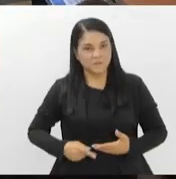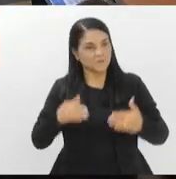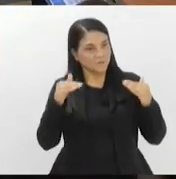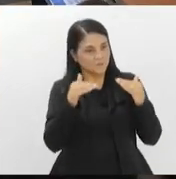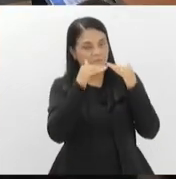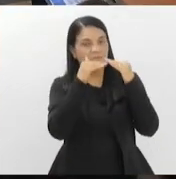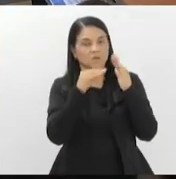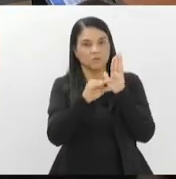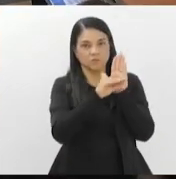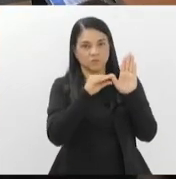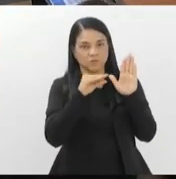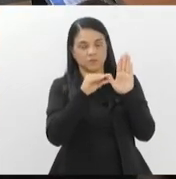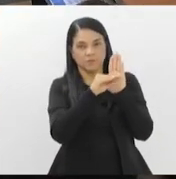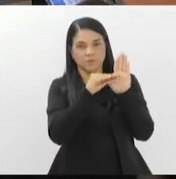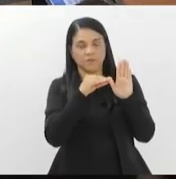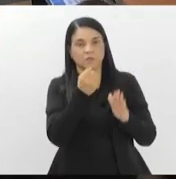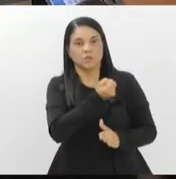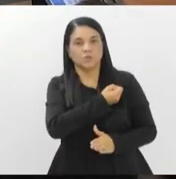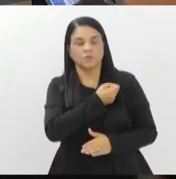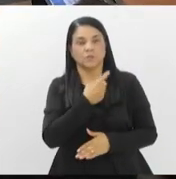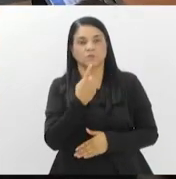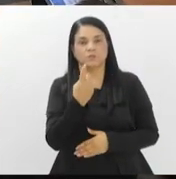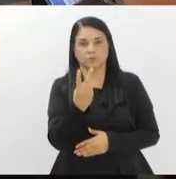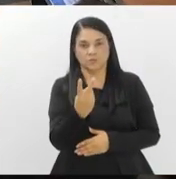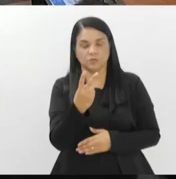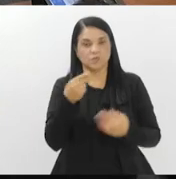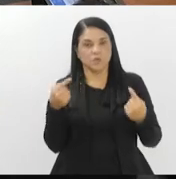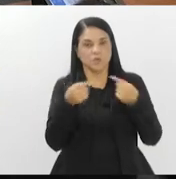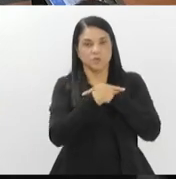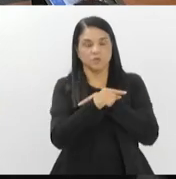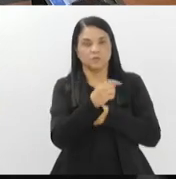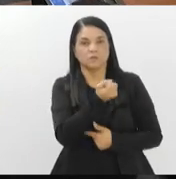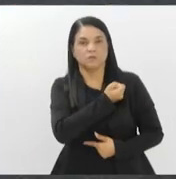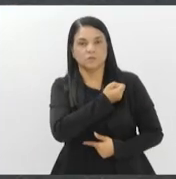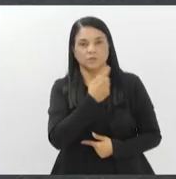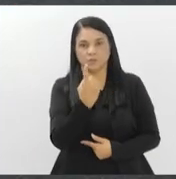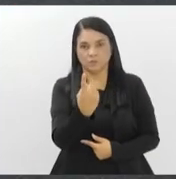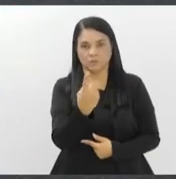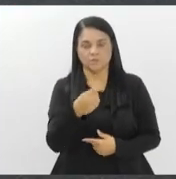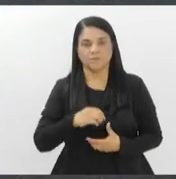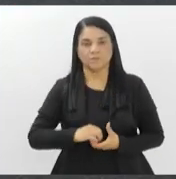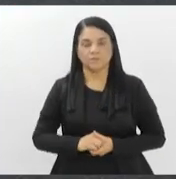com subemenda à emenda número 2 e contrário à emenda número 1.